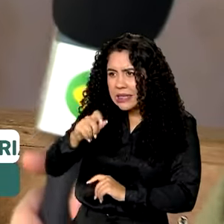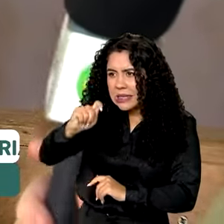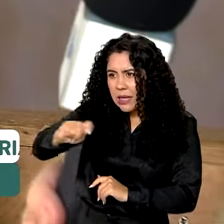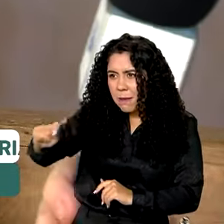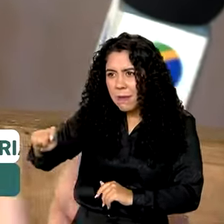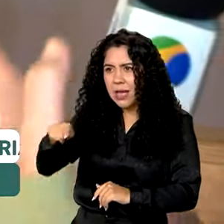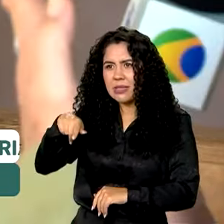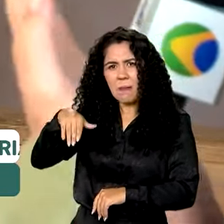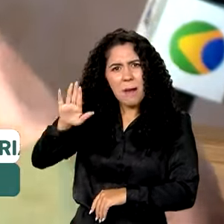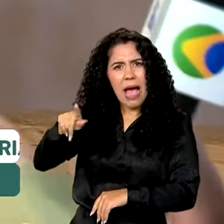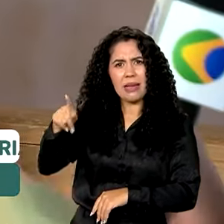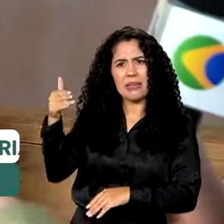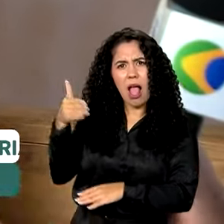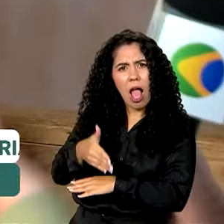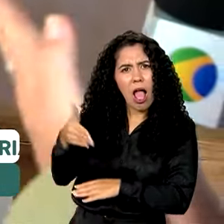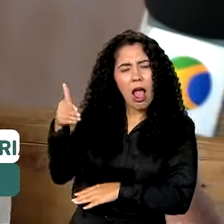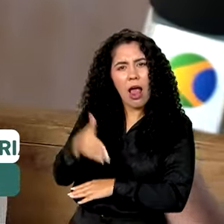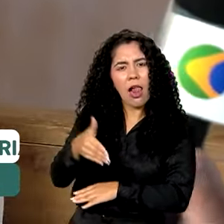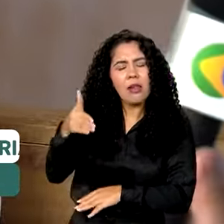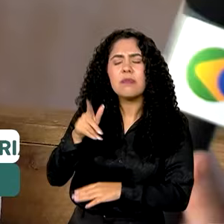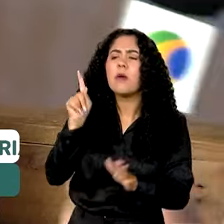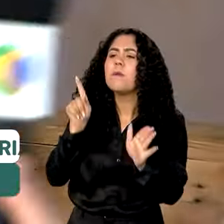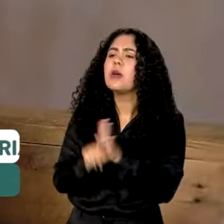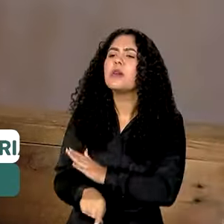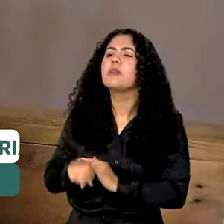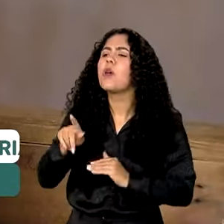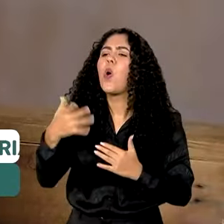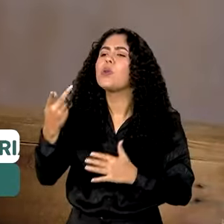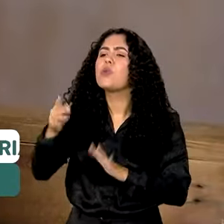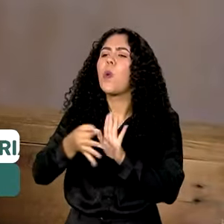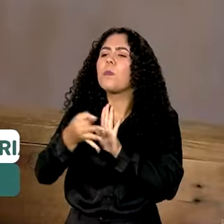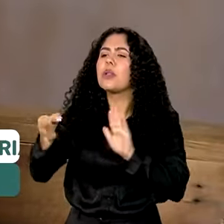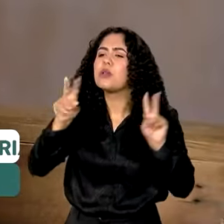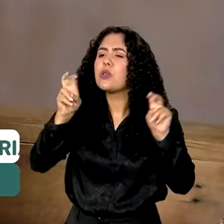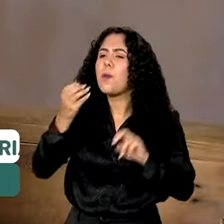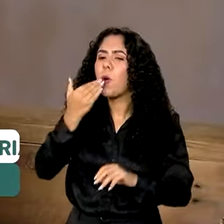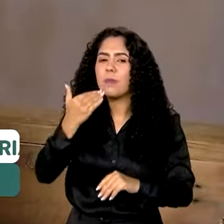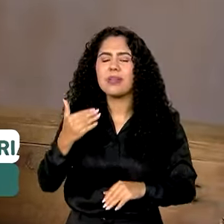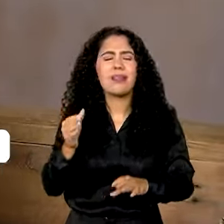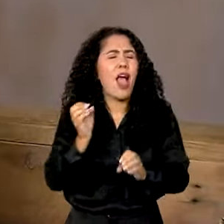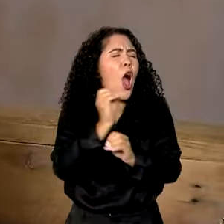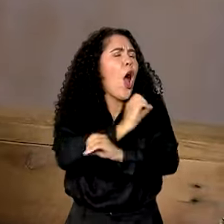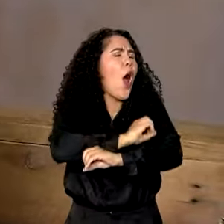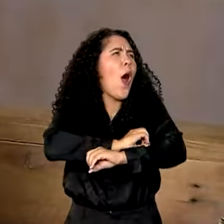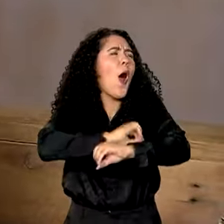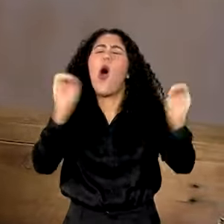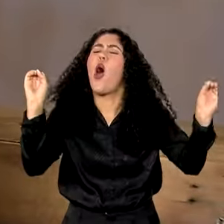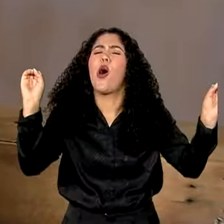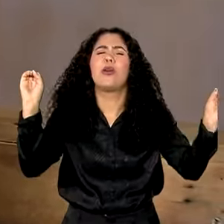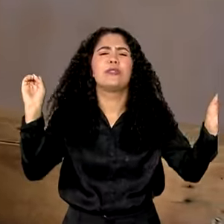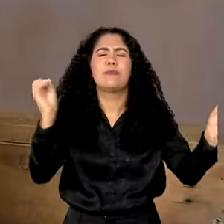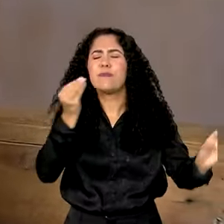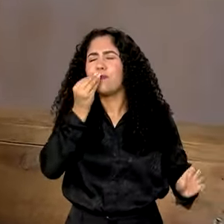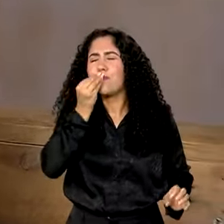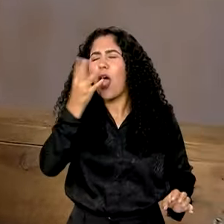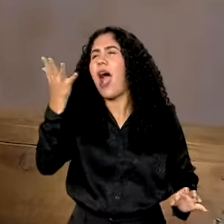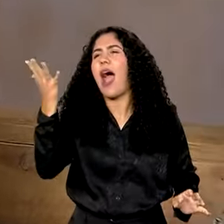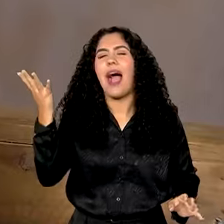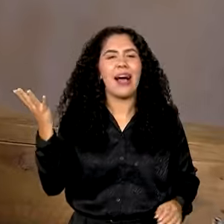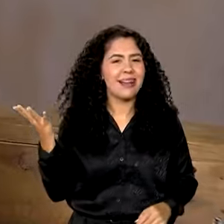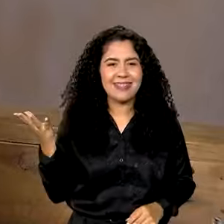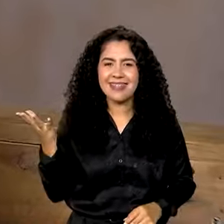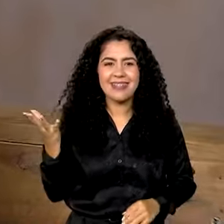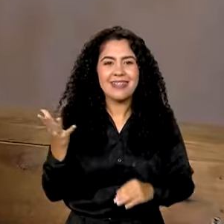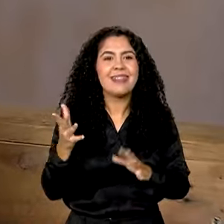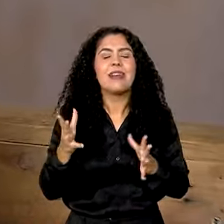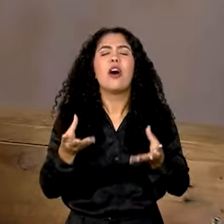aqui. O que a senhora acha dessa comida? Ótimo! Ótimo! O